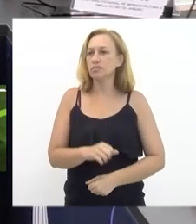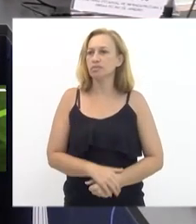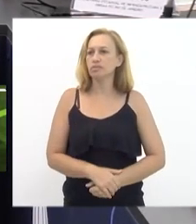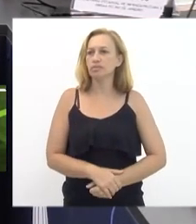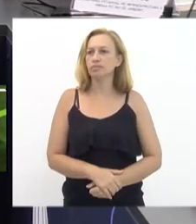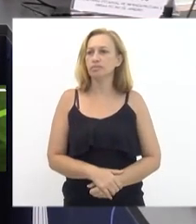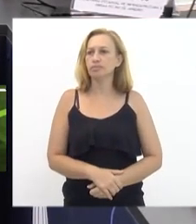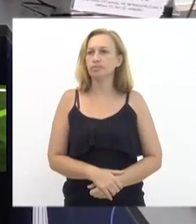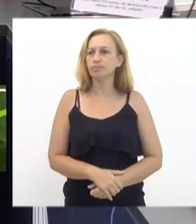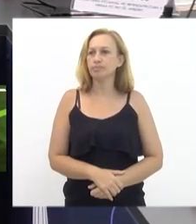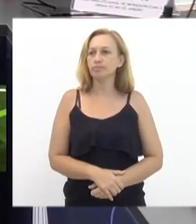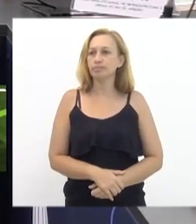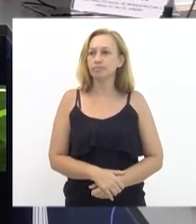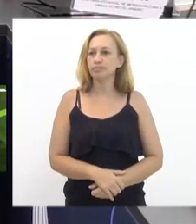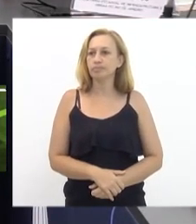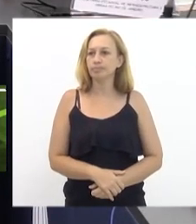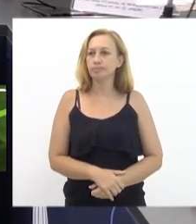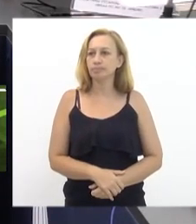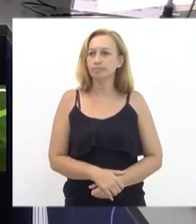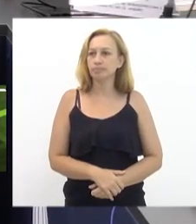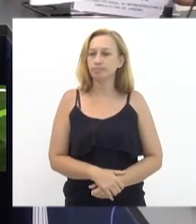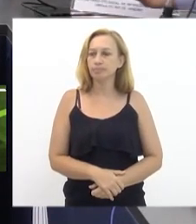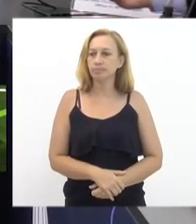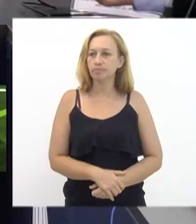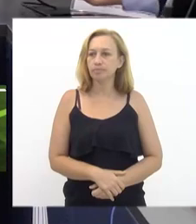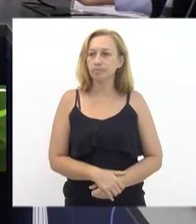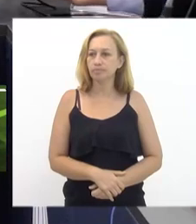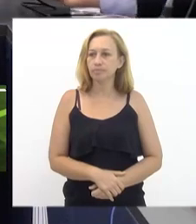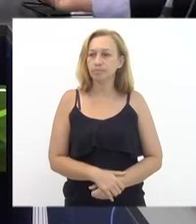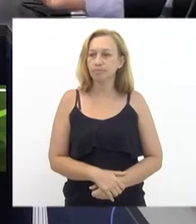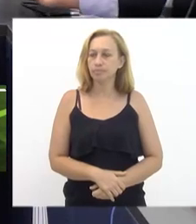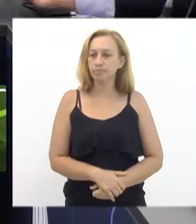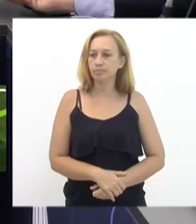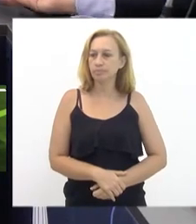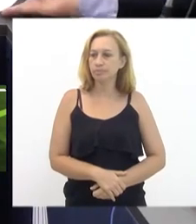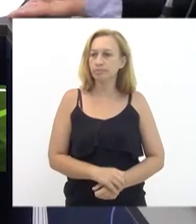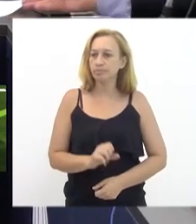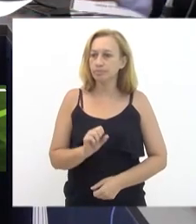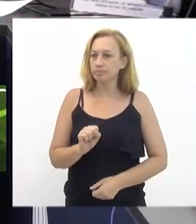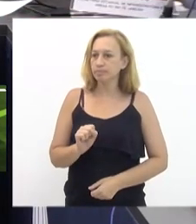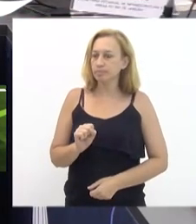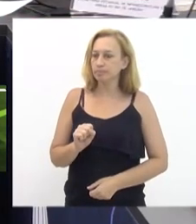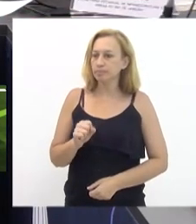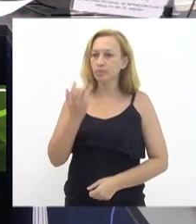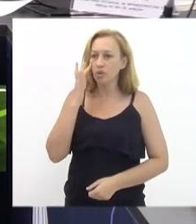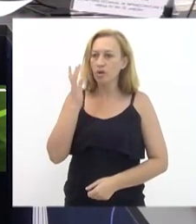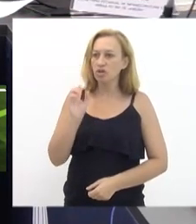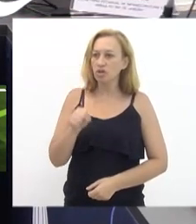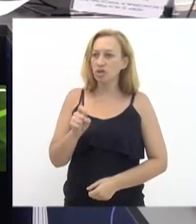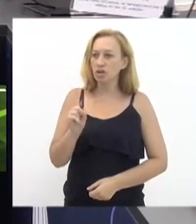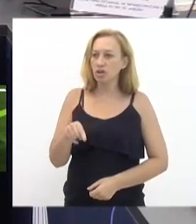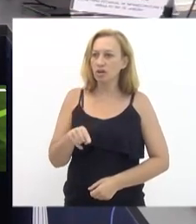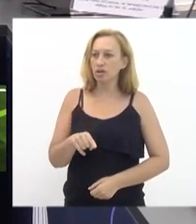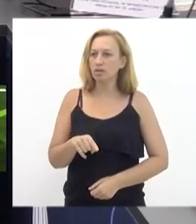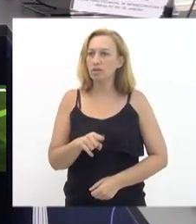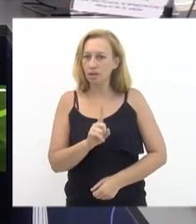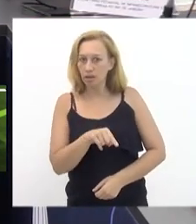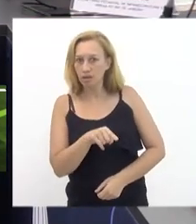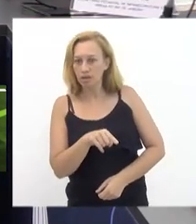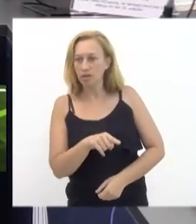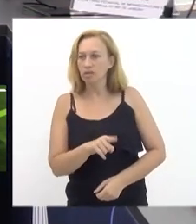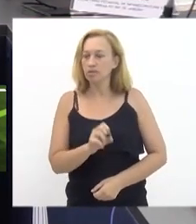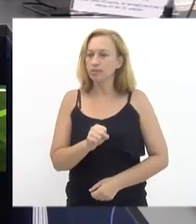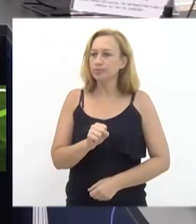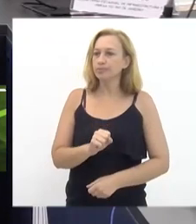e Não convence o Alan tá chegando vai me socorrer mas acho que é um convênio sim Qual é a desse